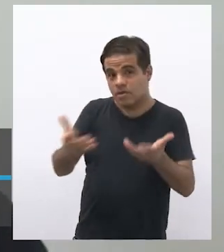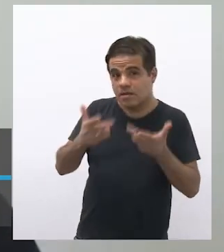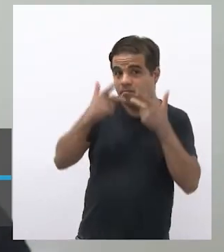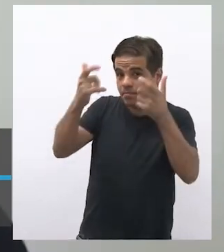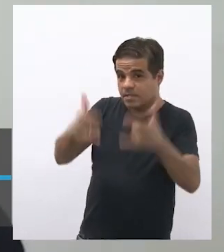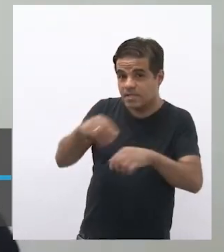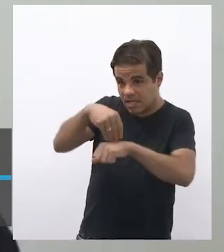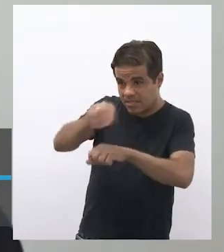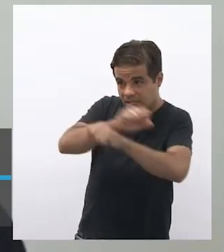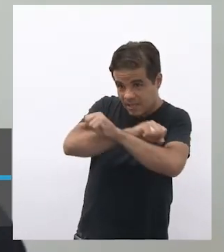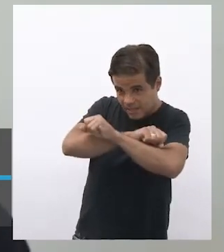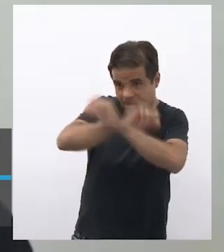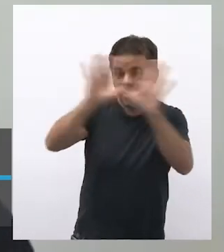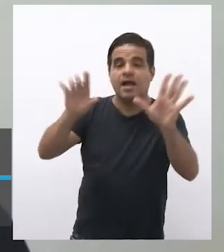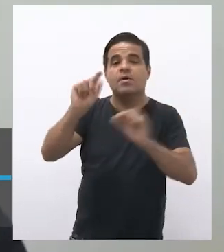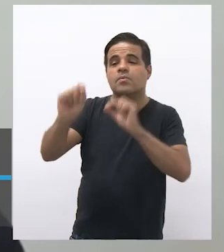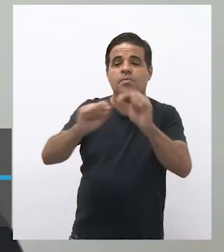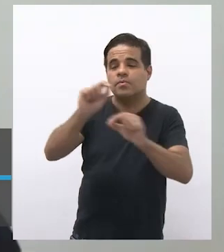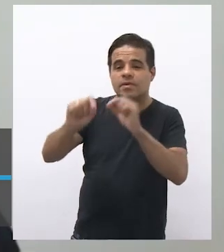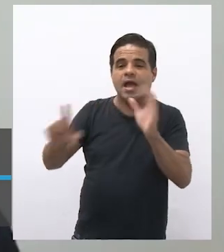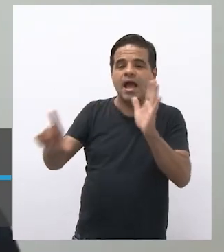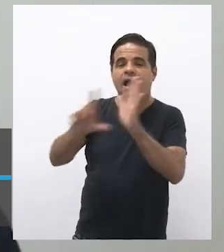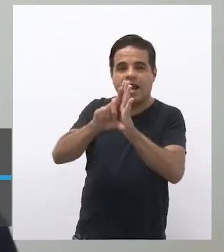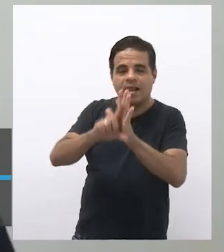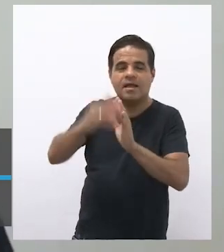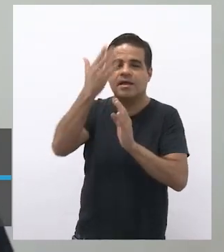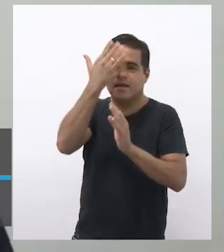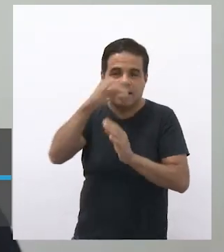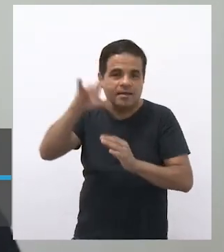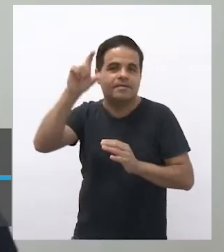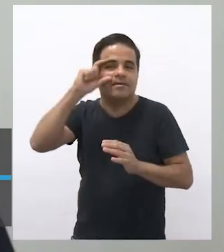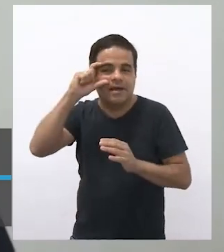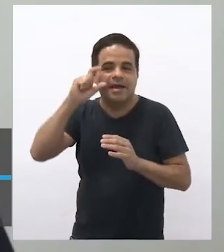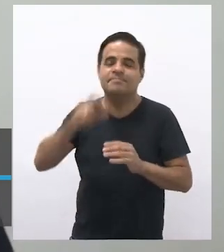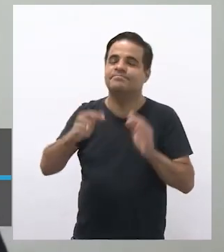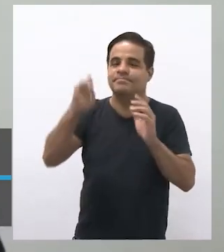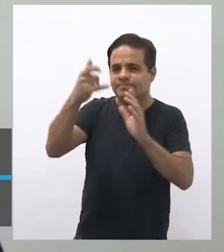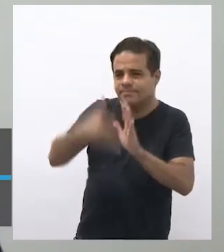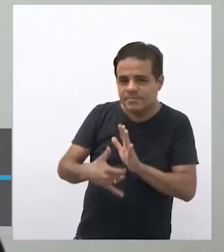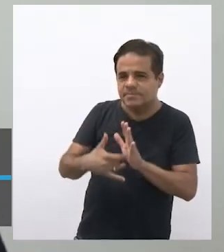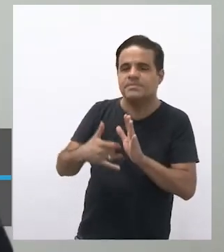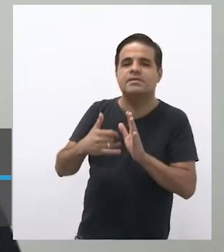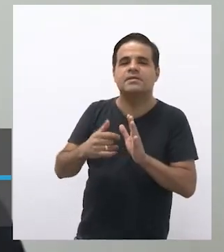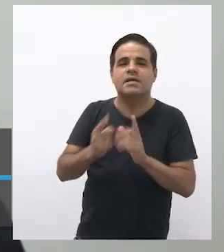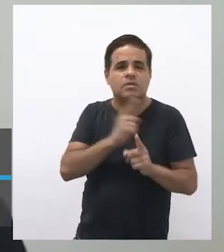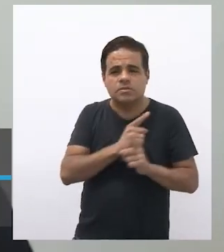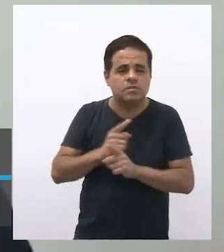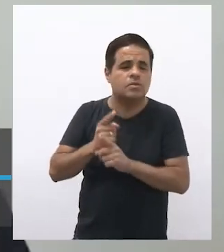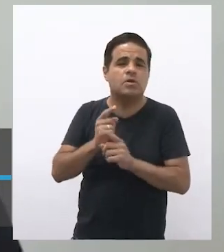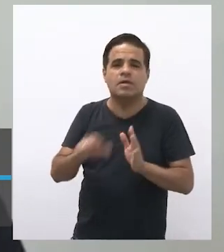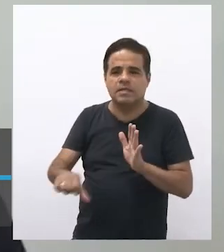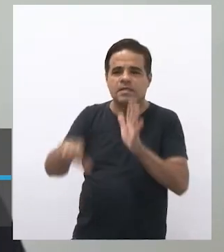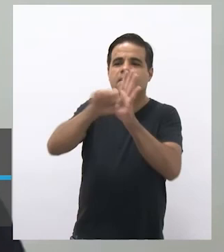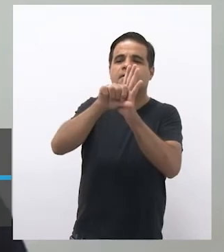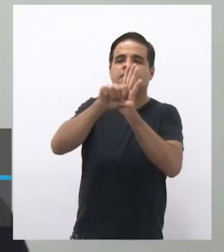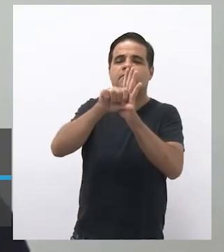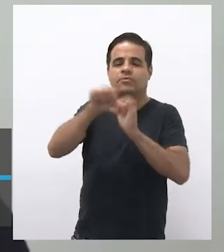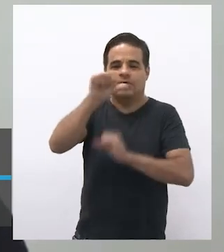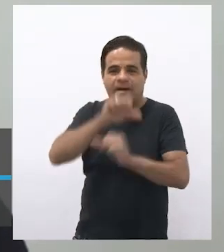gente está fazendo agora, que é essa roda de conversa, de capacitação e de aprendizado em